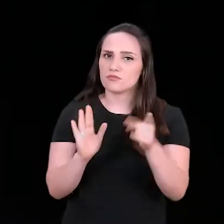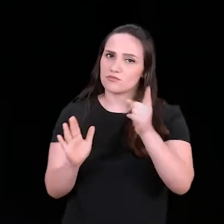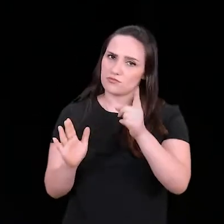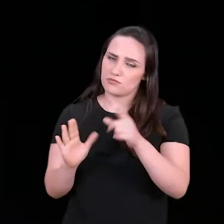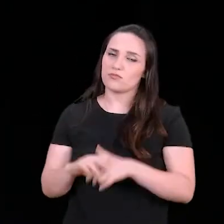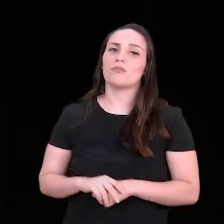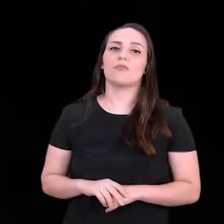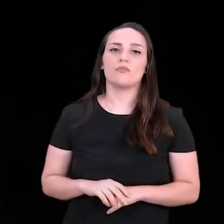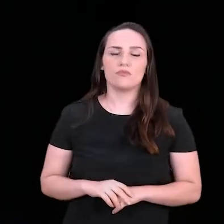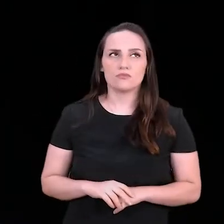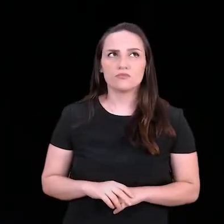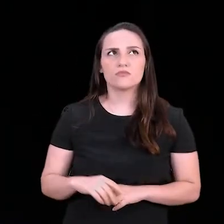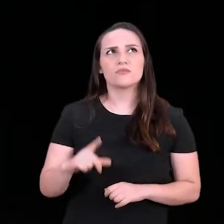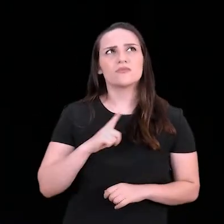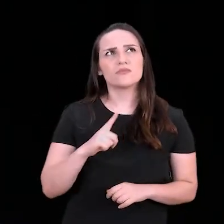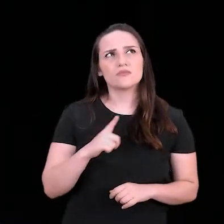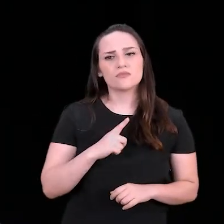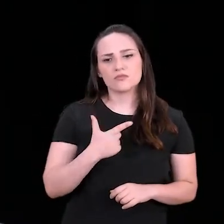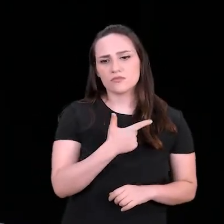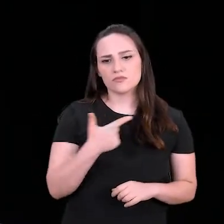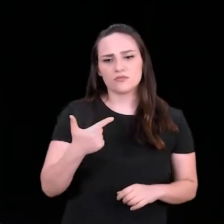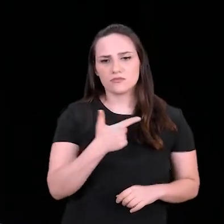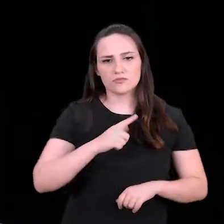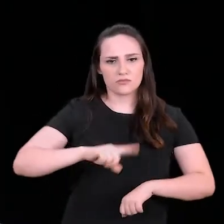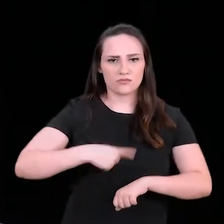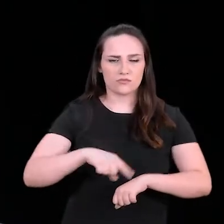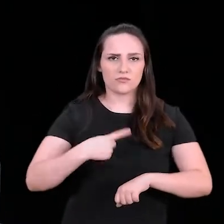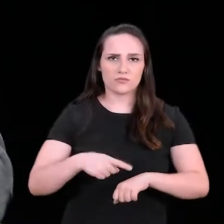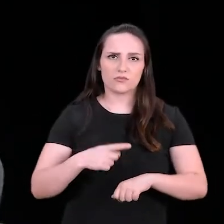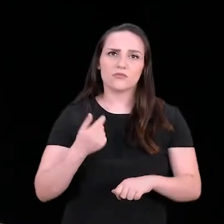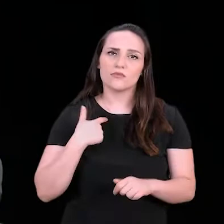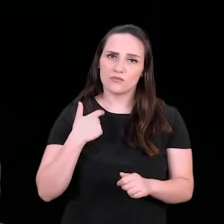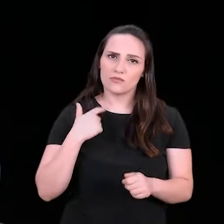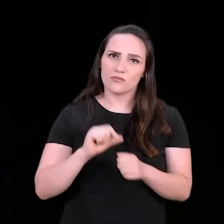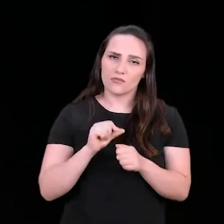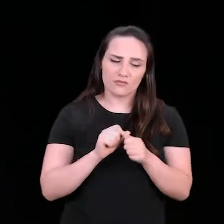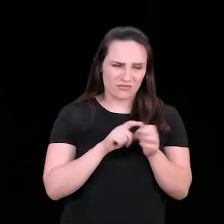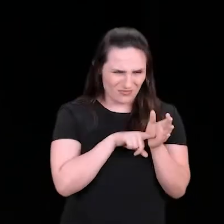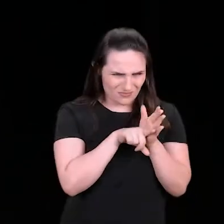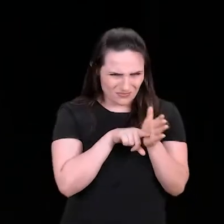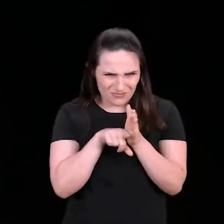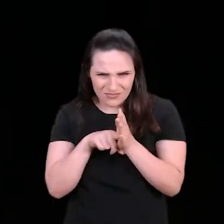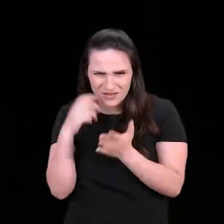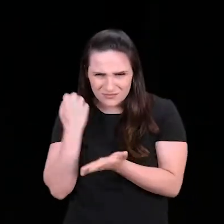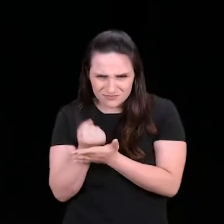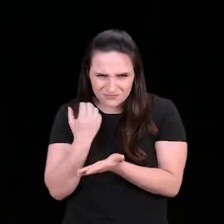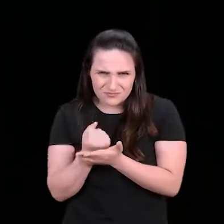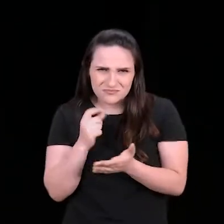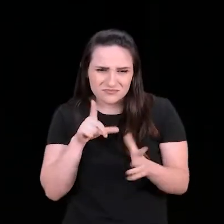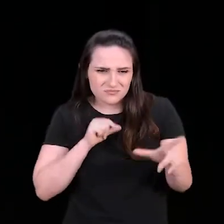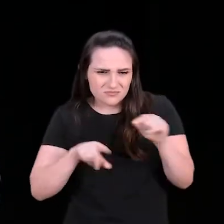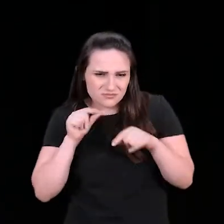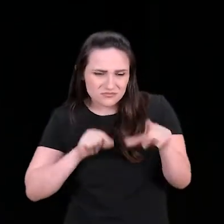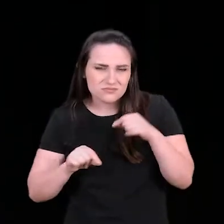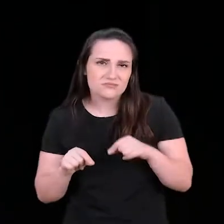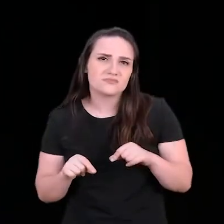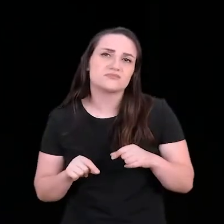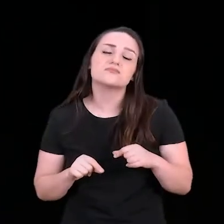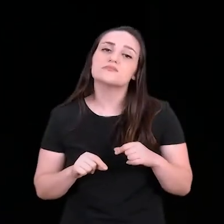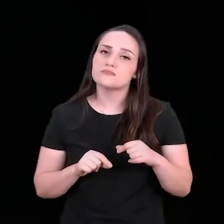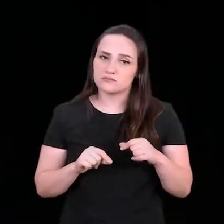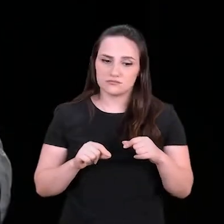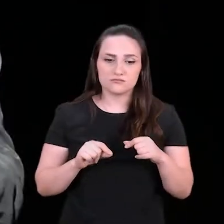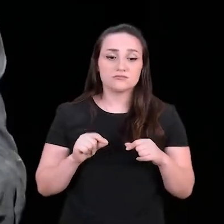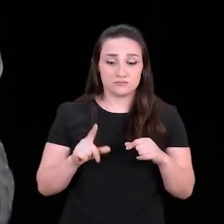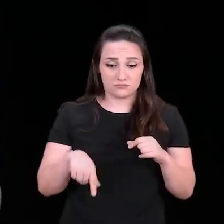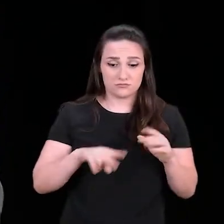teórica. Foram mais ou menos, foram 22 horas, né, de material praticamente 22 horas que eu